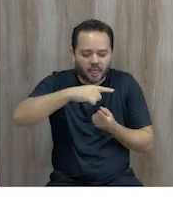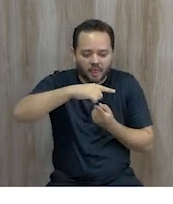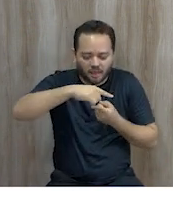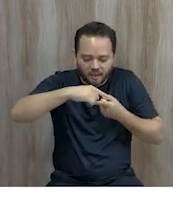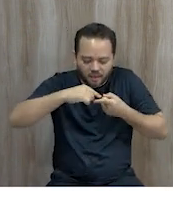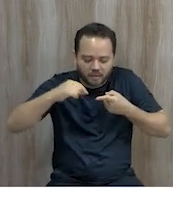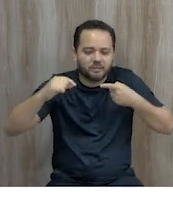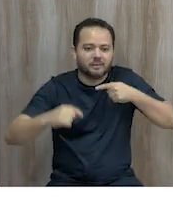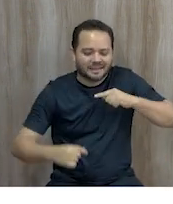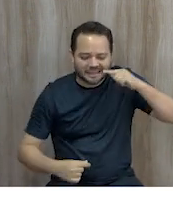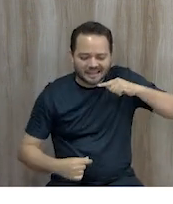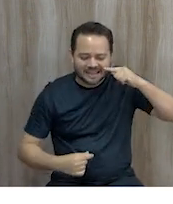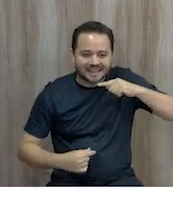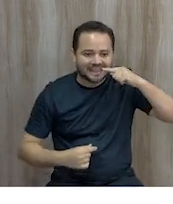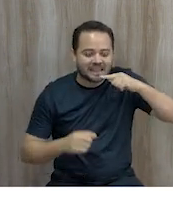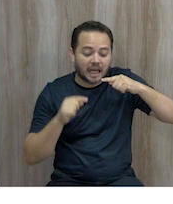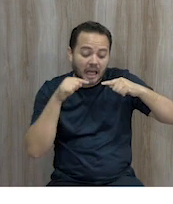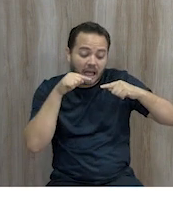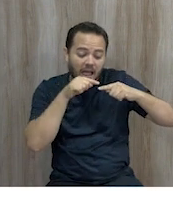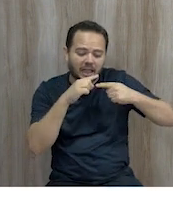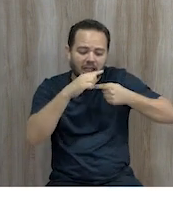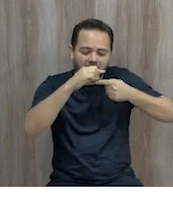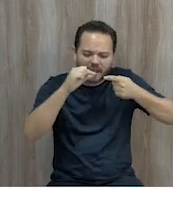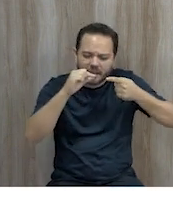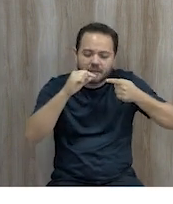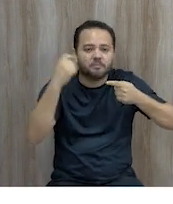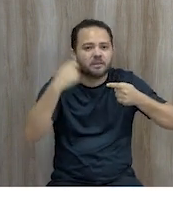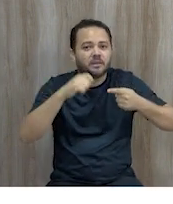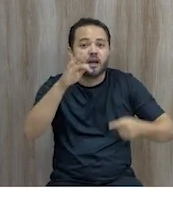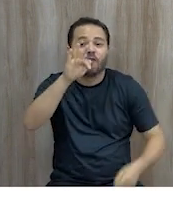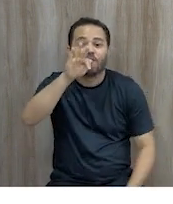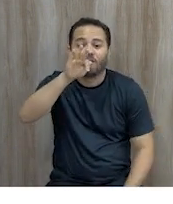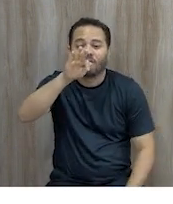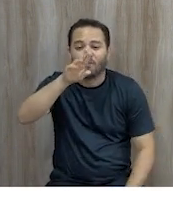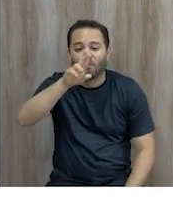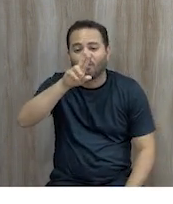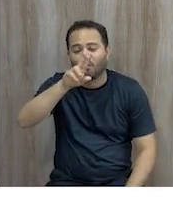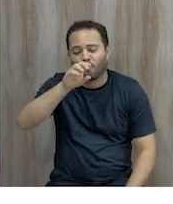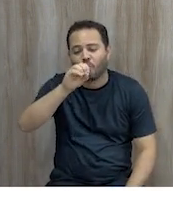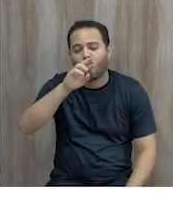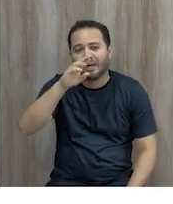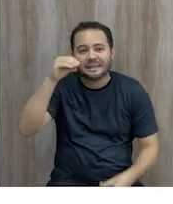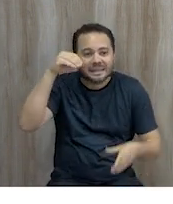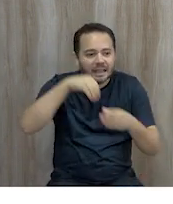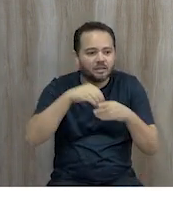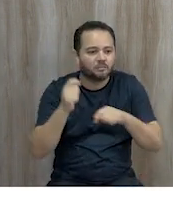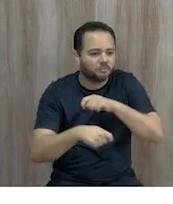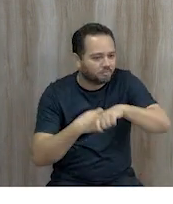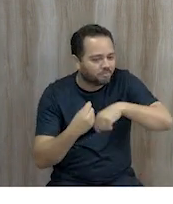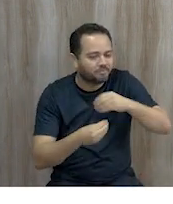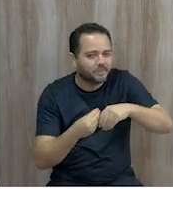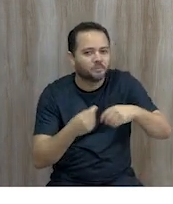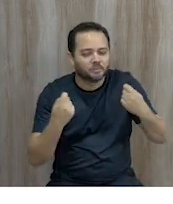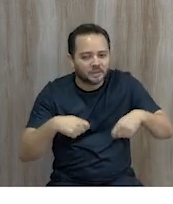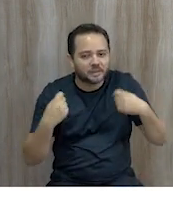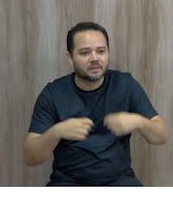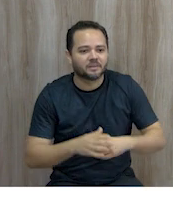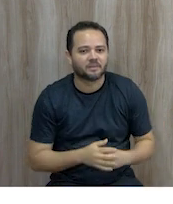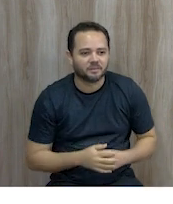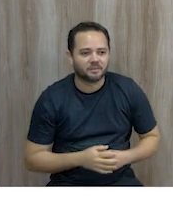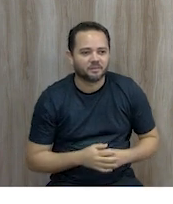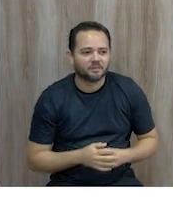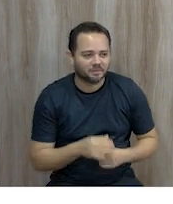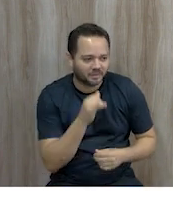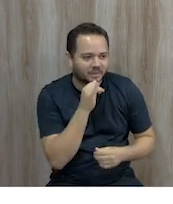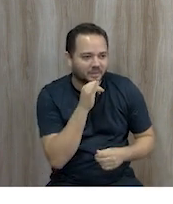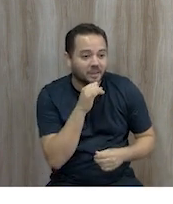flúor. Porque se vocês observarem algumas águas, olhar no rótulo de algumas águas, por exemplo, a água Bonafonte, ela